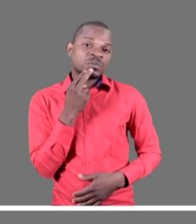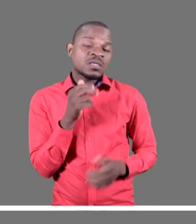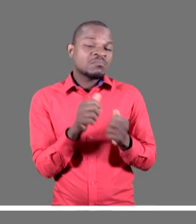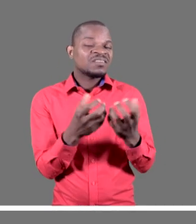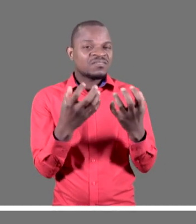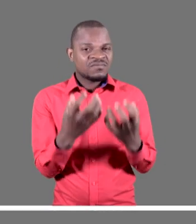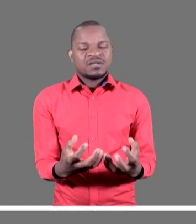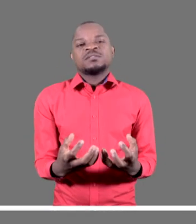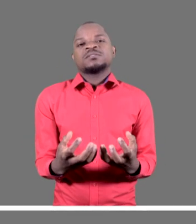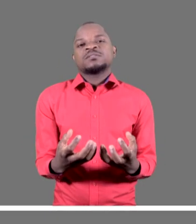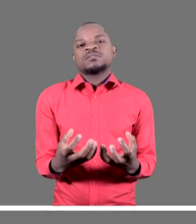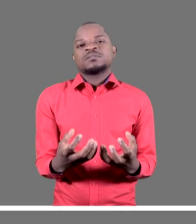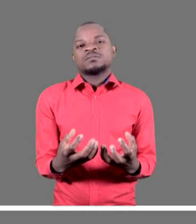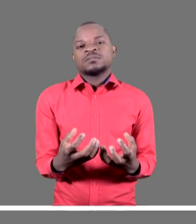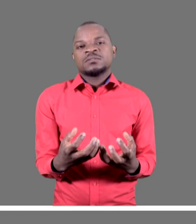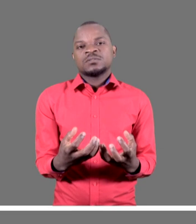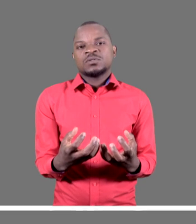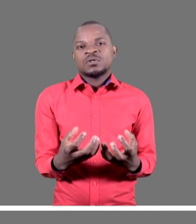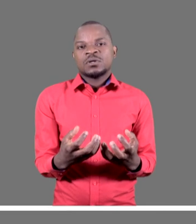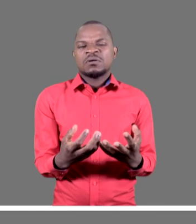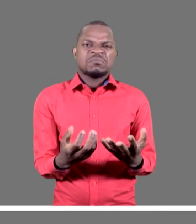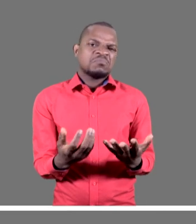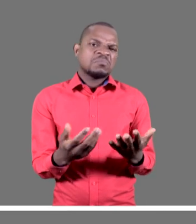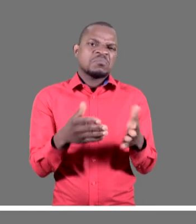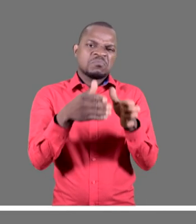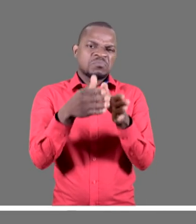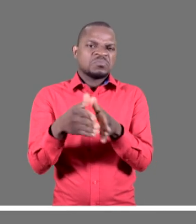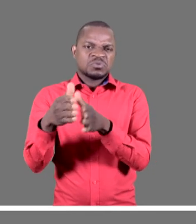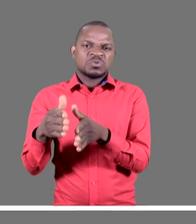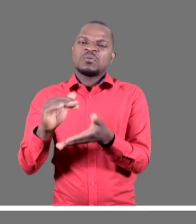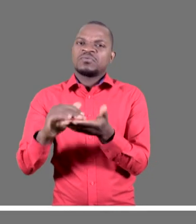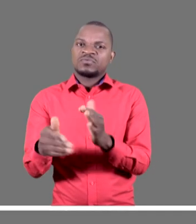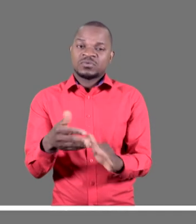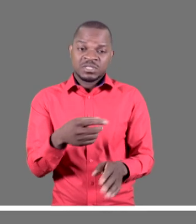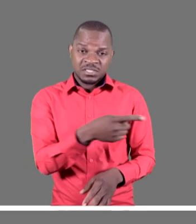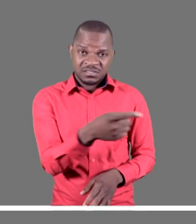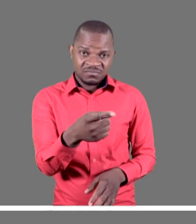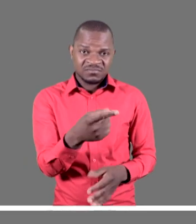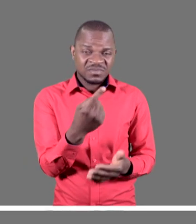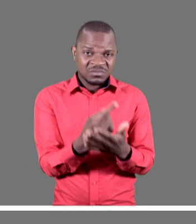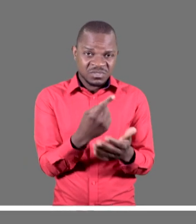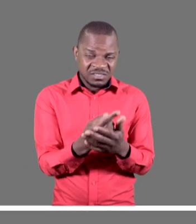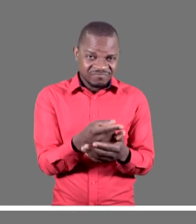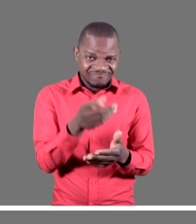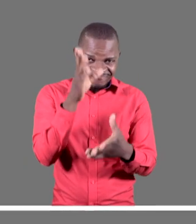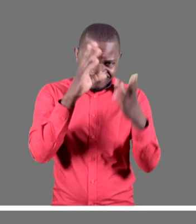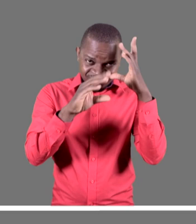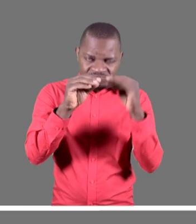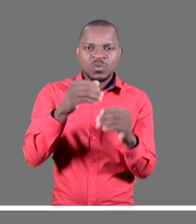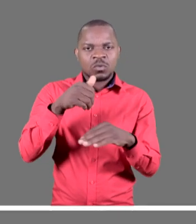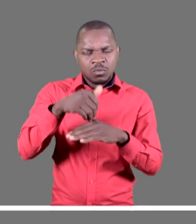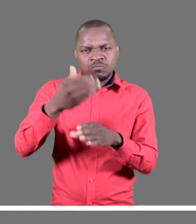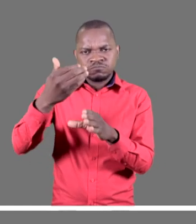falta que as pessoas que são formadas no Instituto dos Professores saiam, devem